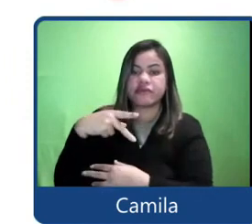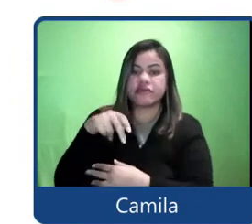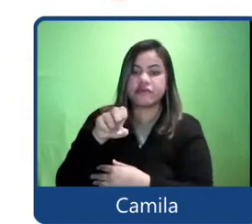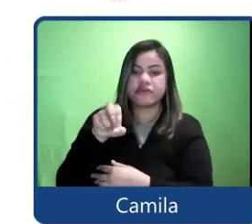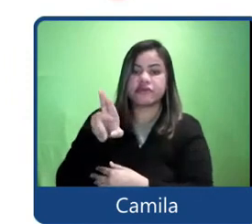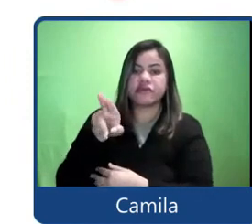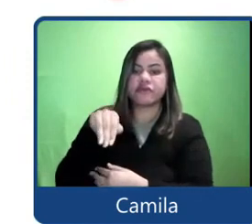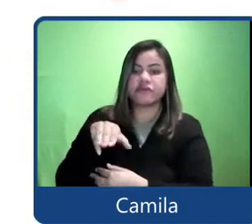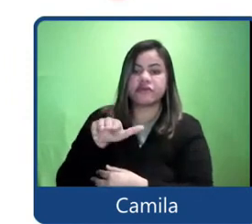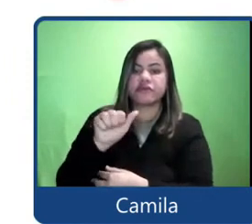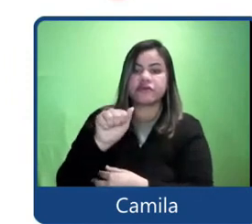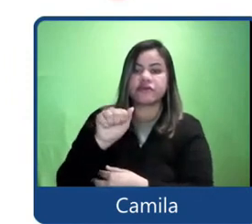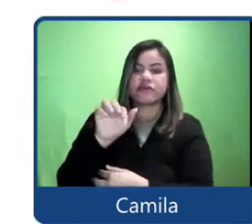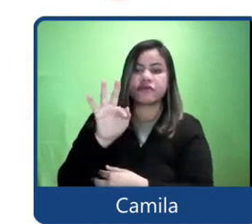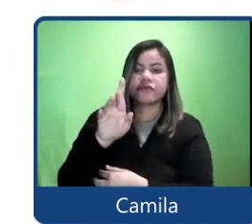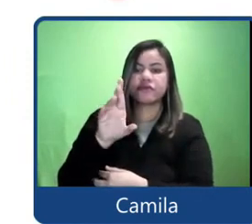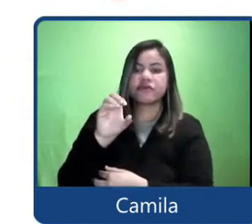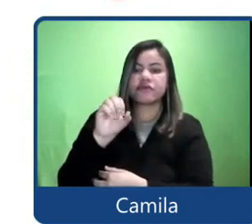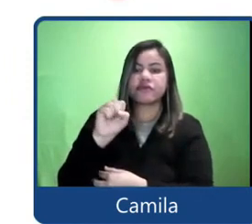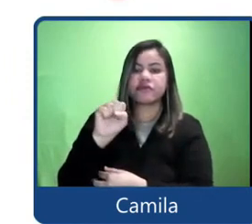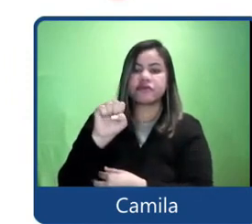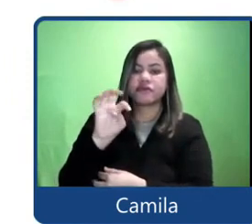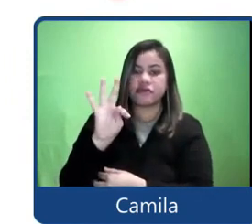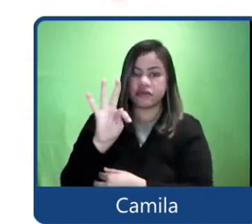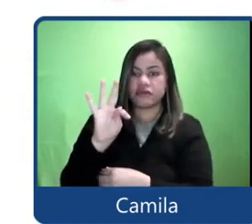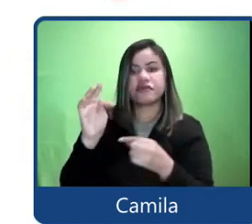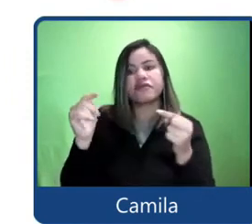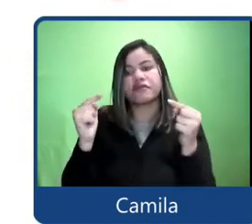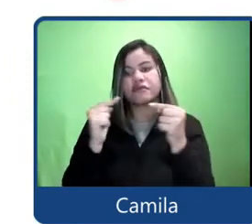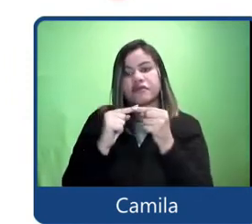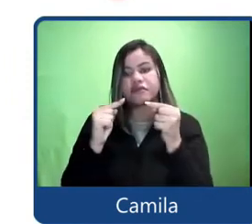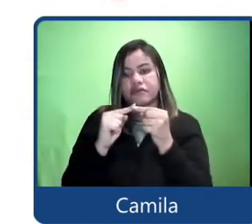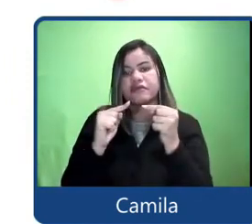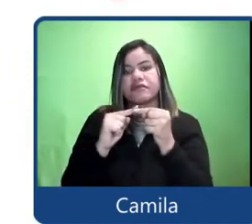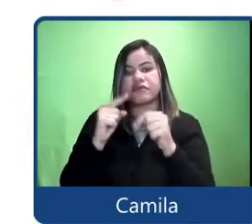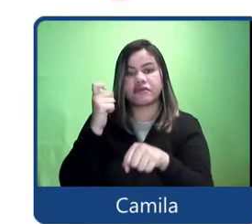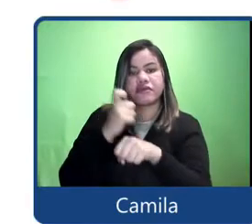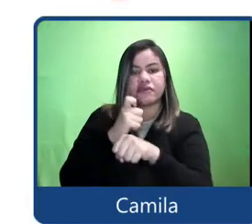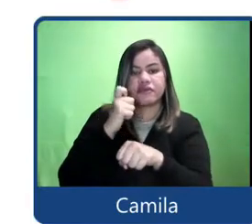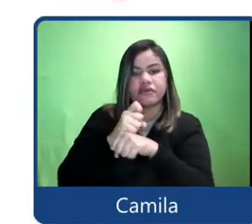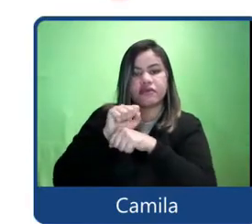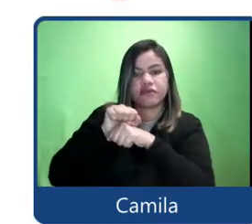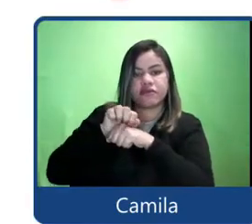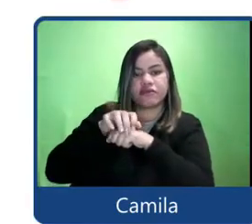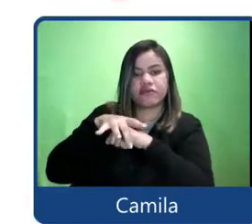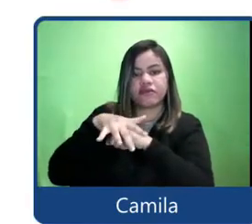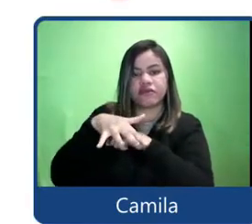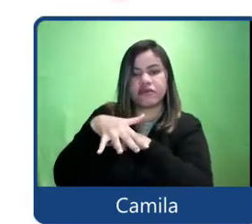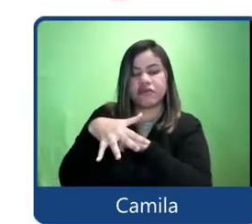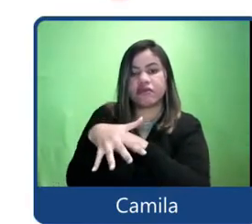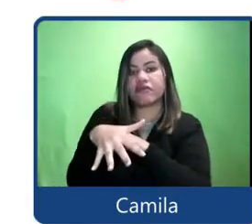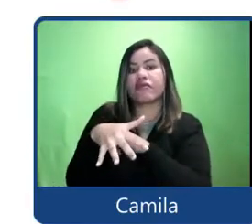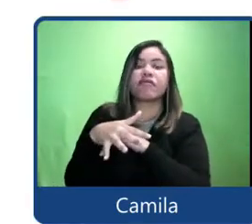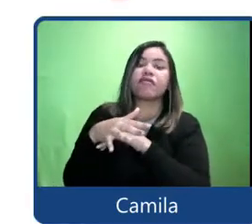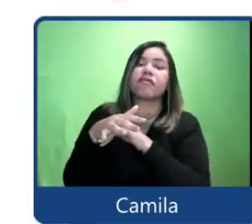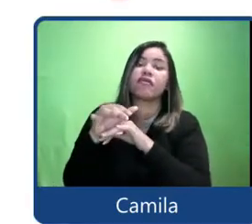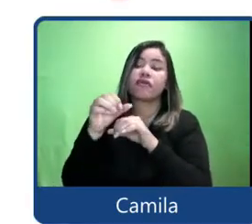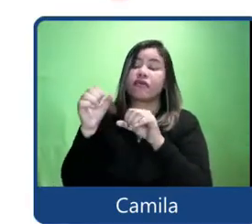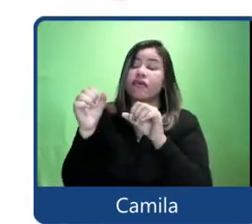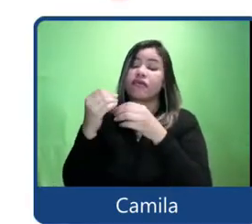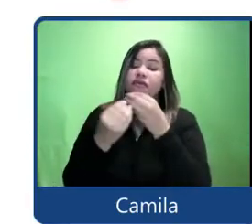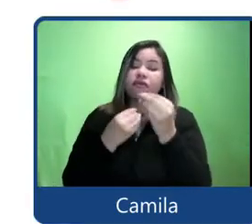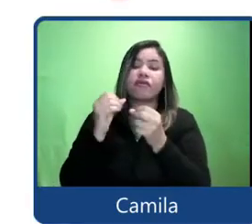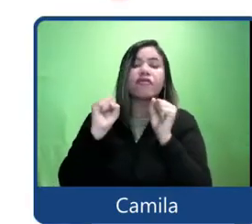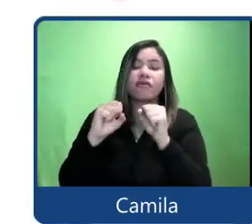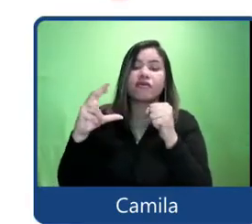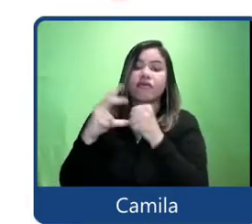da escala humana, pode também liberar vírus que são desconhecidos, né,